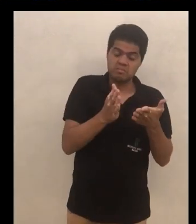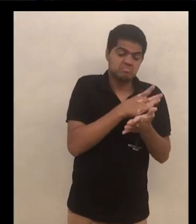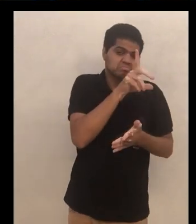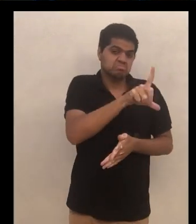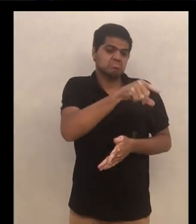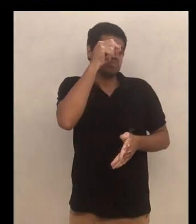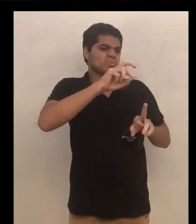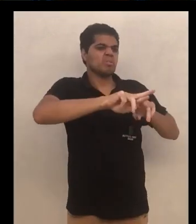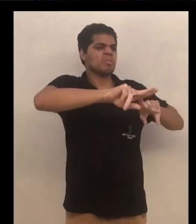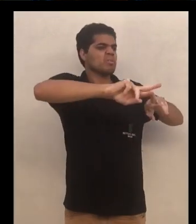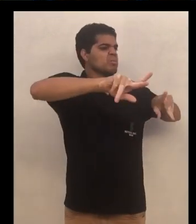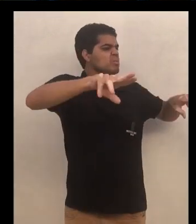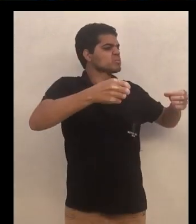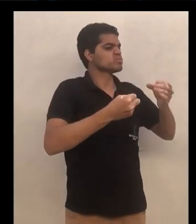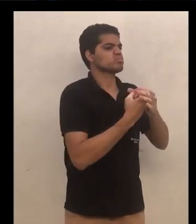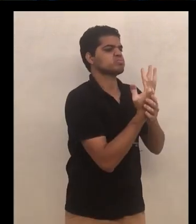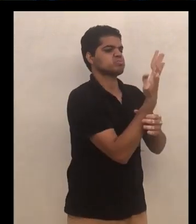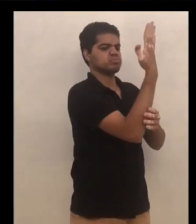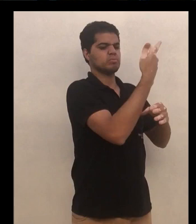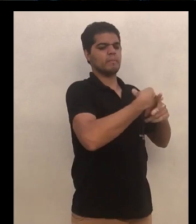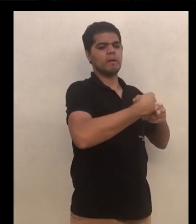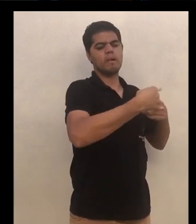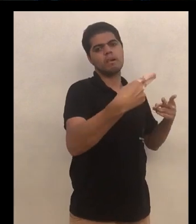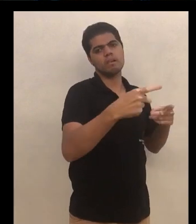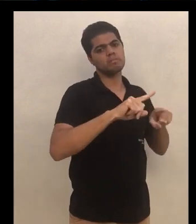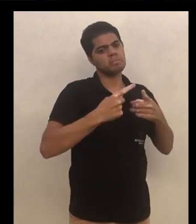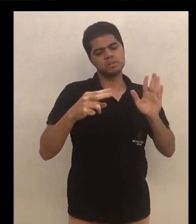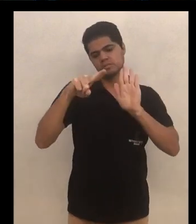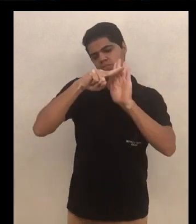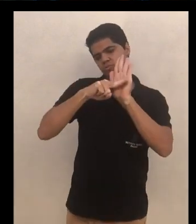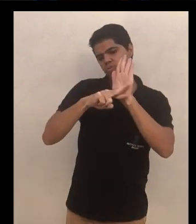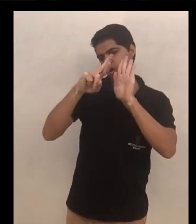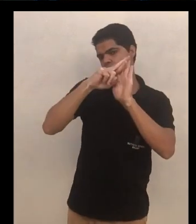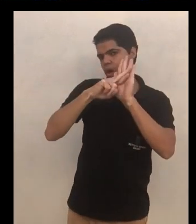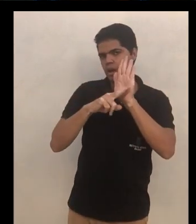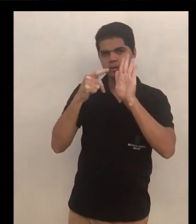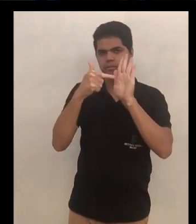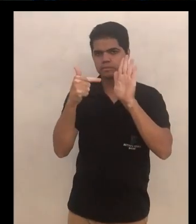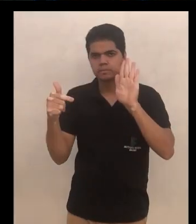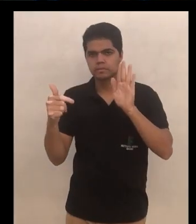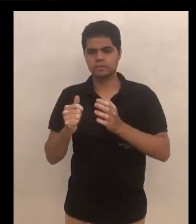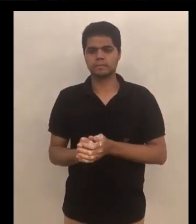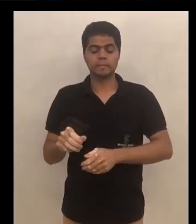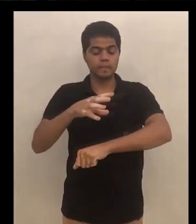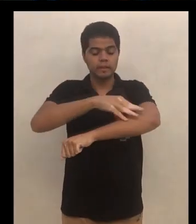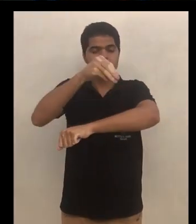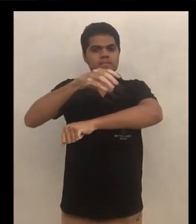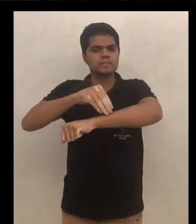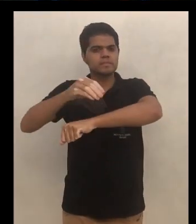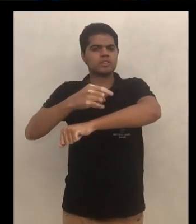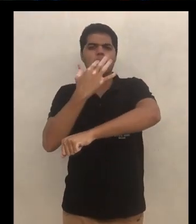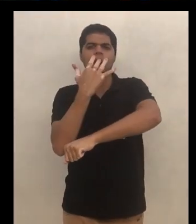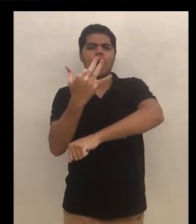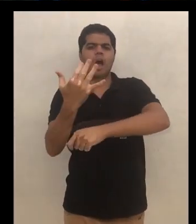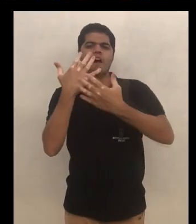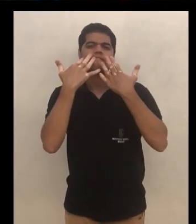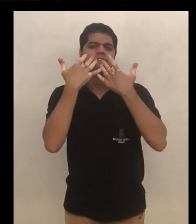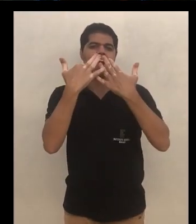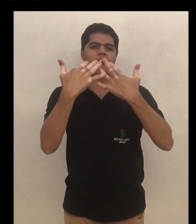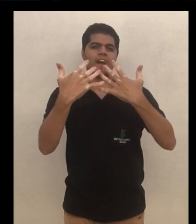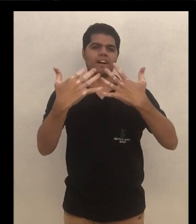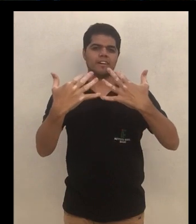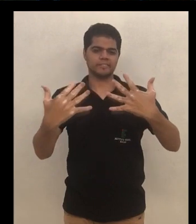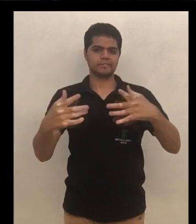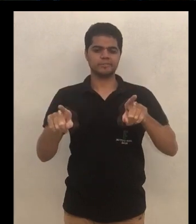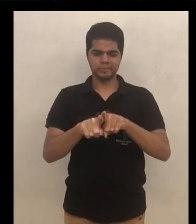fitoterápicos, mas não tem instrução normativa para galinha caipira ou frango caipira. As penas são coloridas, aqui é